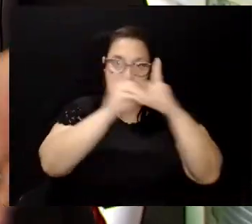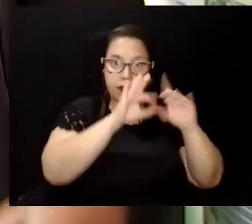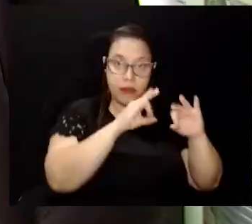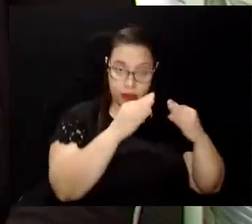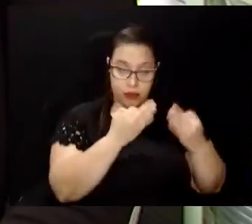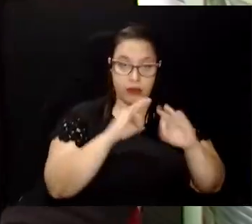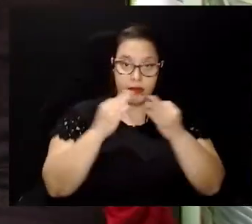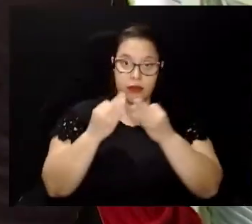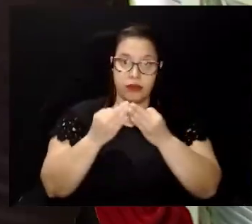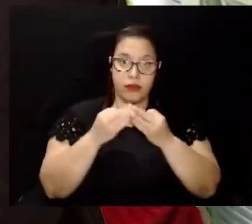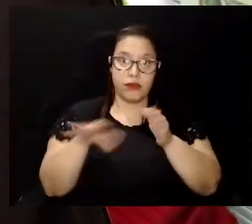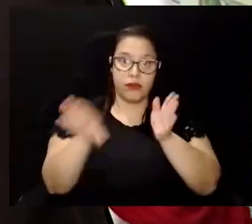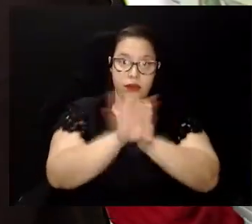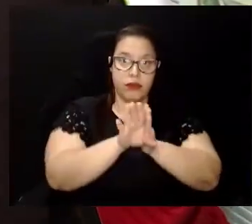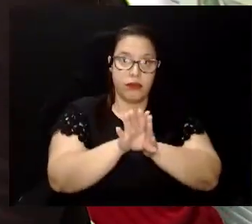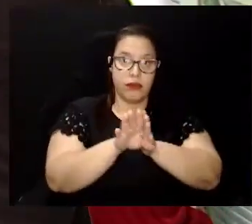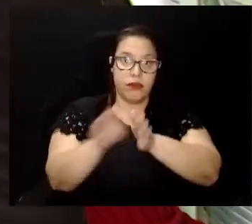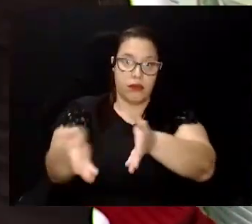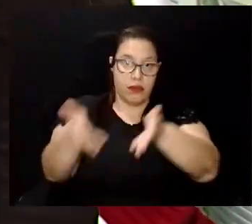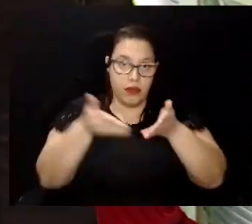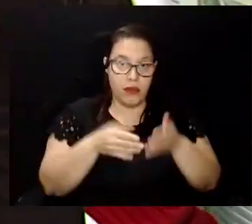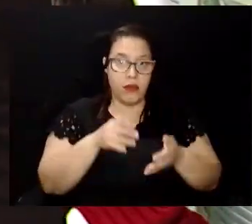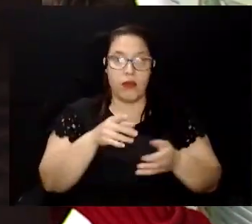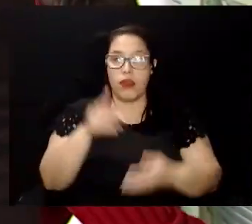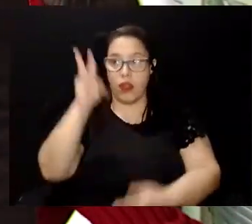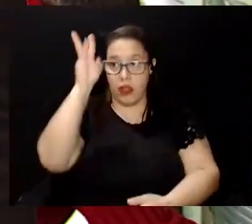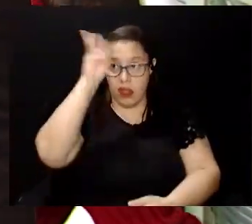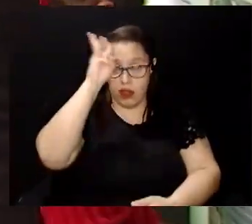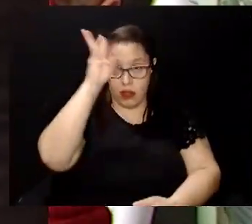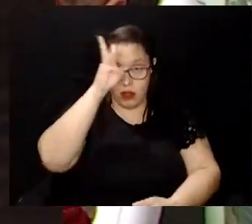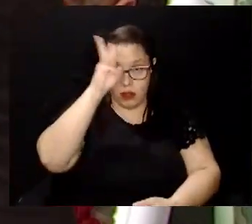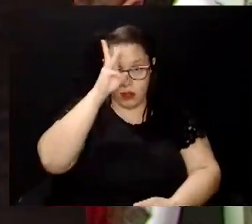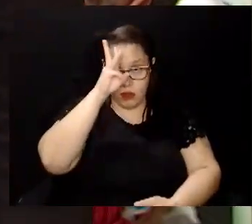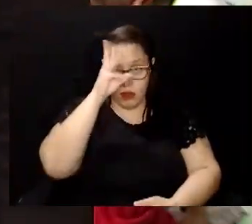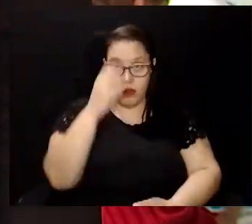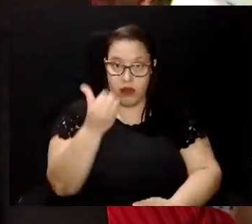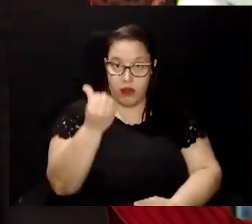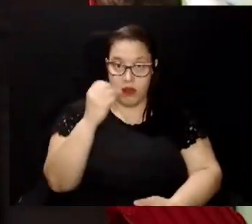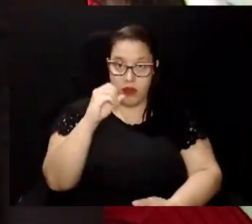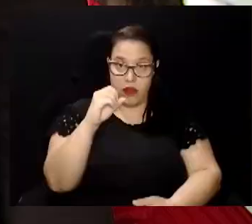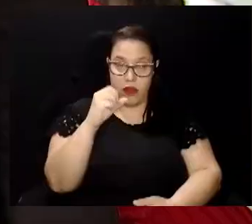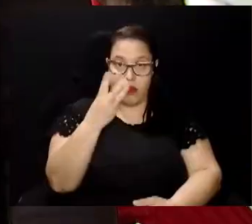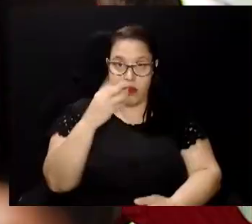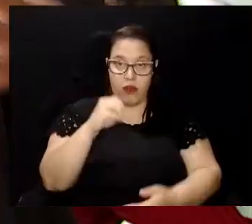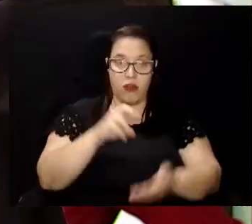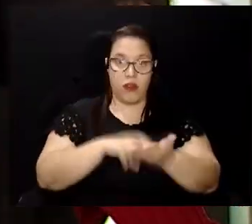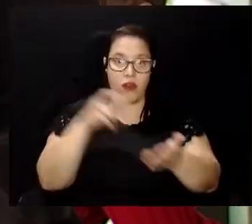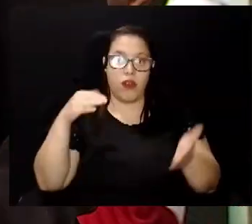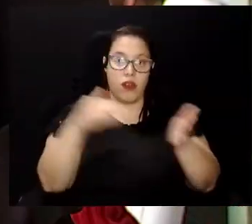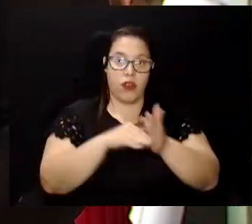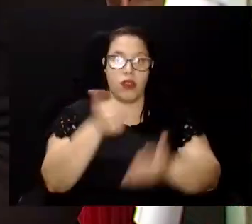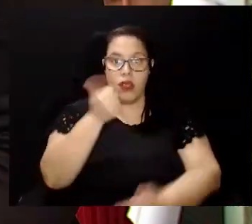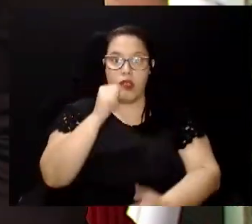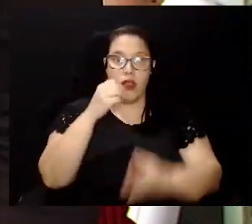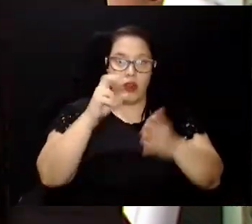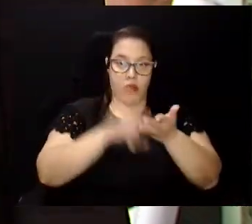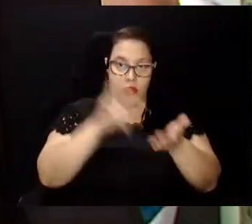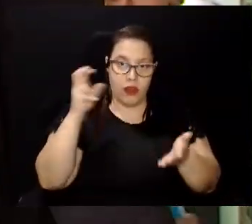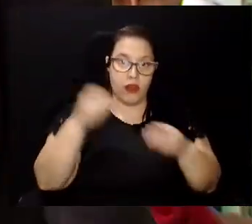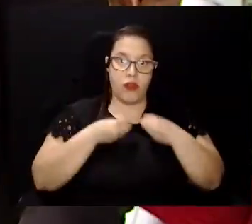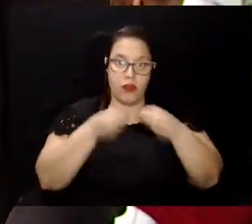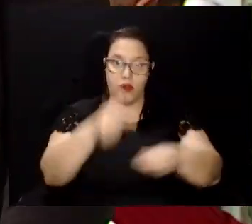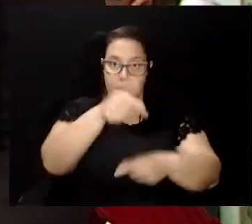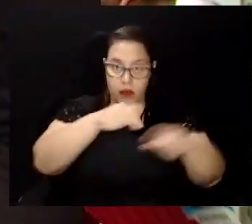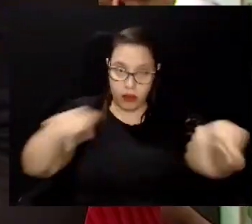atende as famílias e eles vêm fazer essa retirada toda terça-feira, das 10h30 às 11h, a gente faz essa entrega